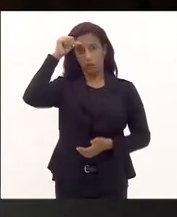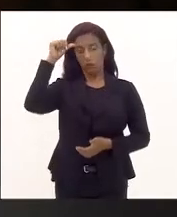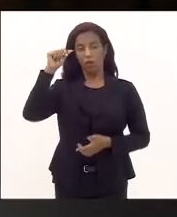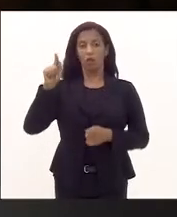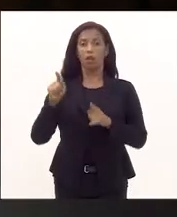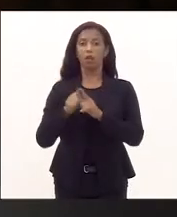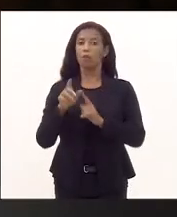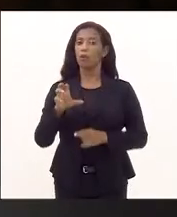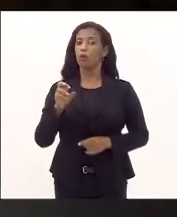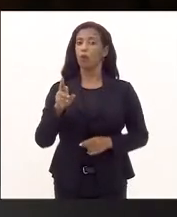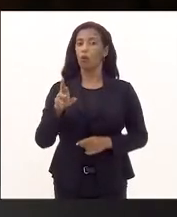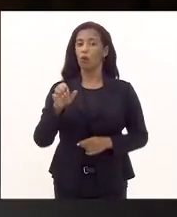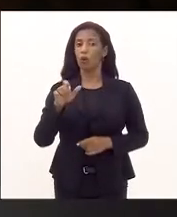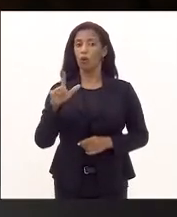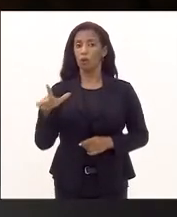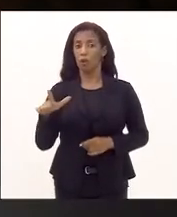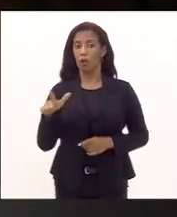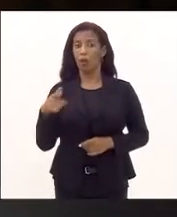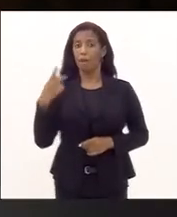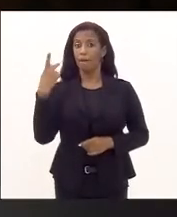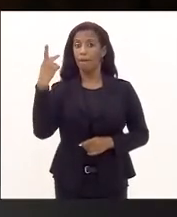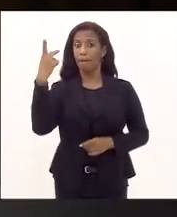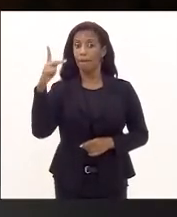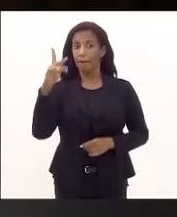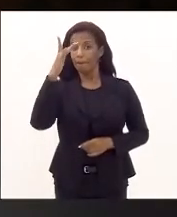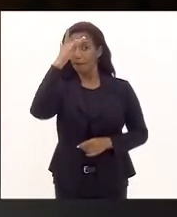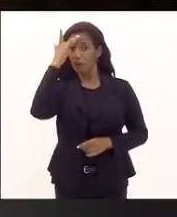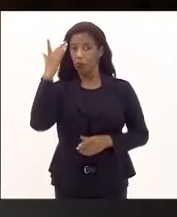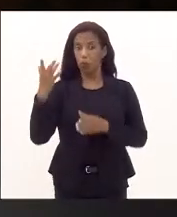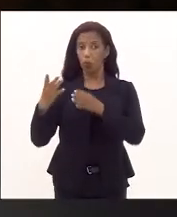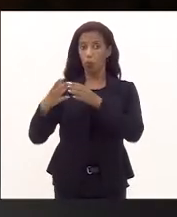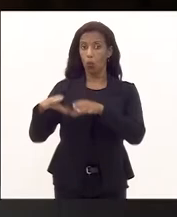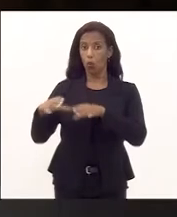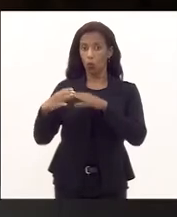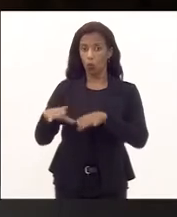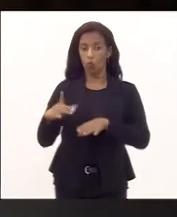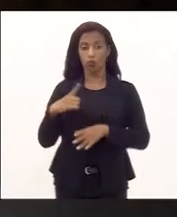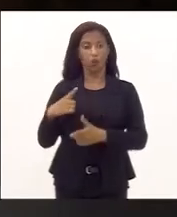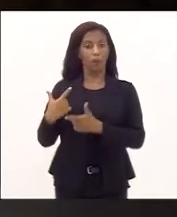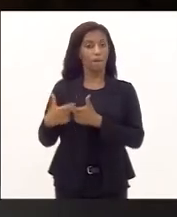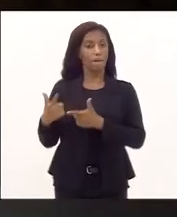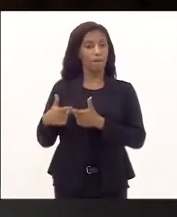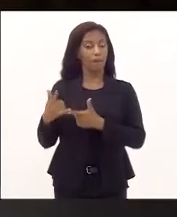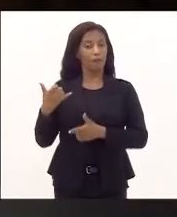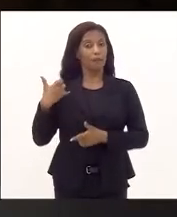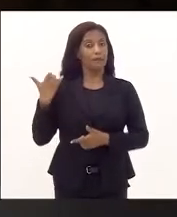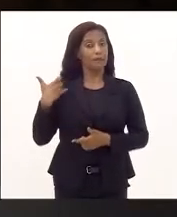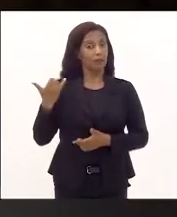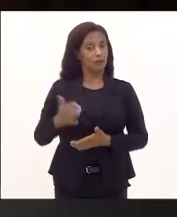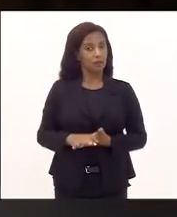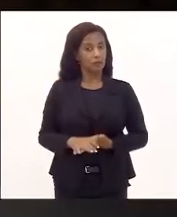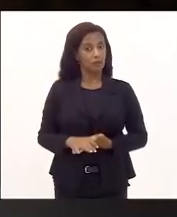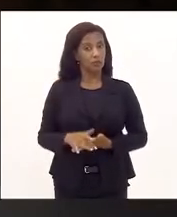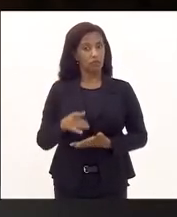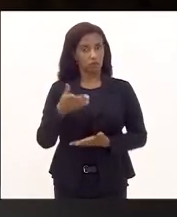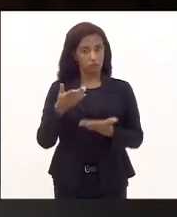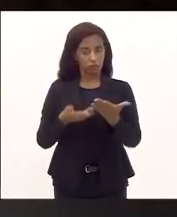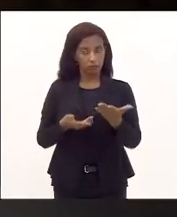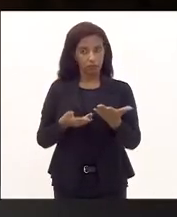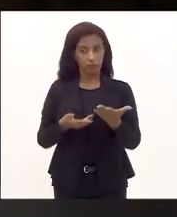o coronel Luiz Henrique. Para os concursados que tiveram um problema a respeito da idade, Vossa